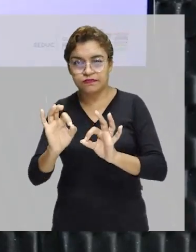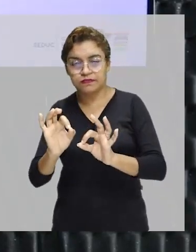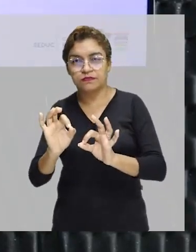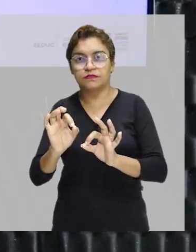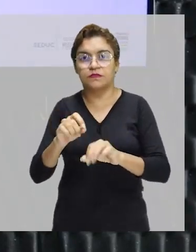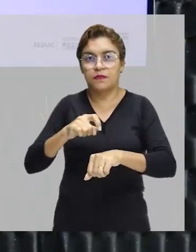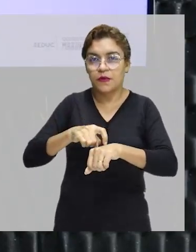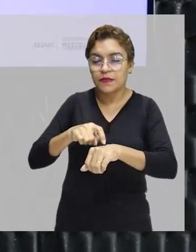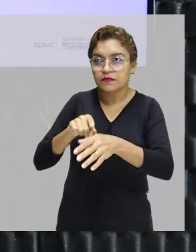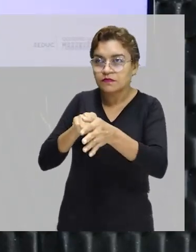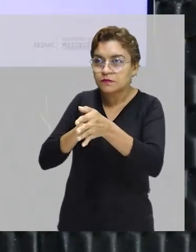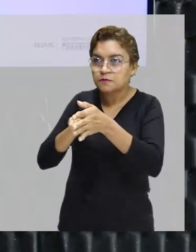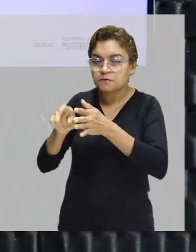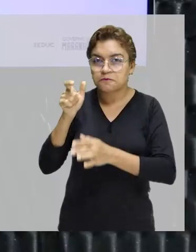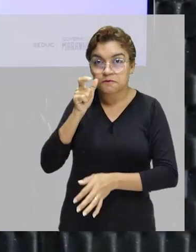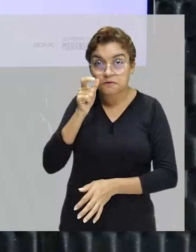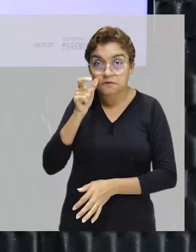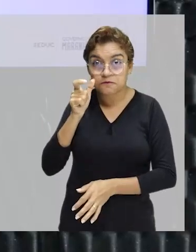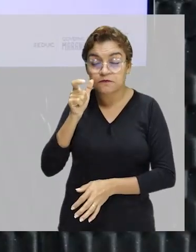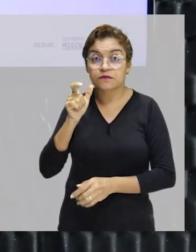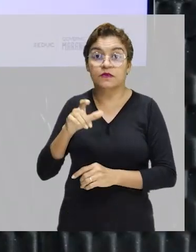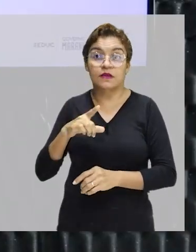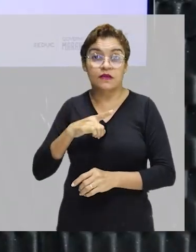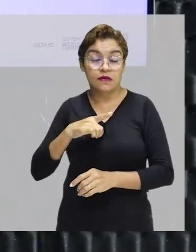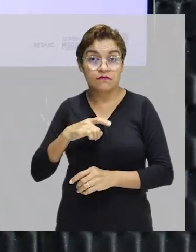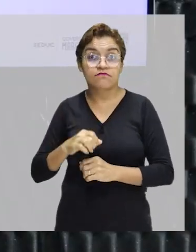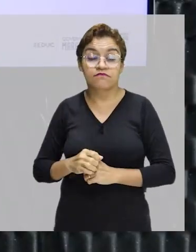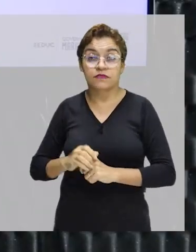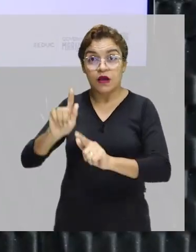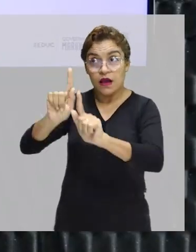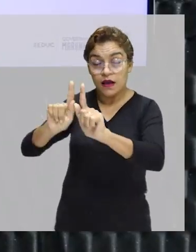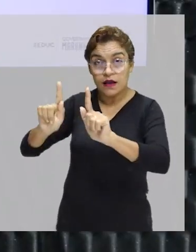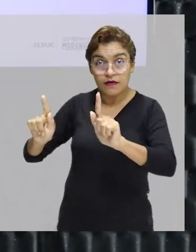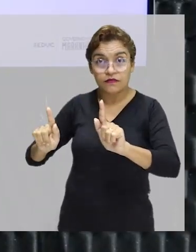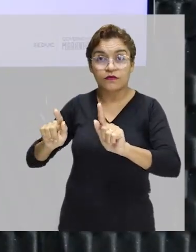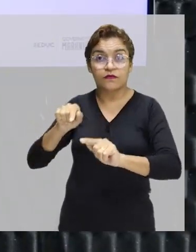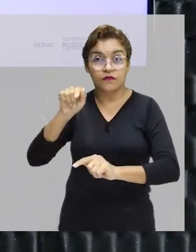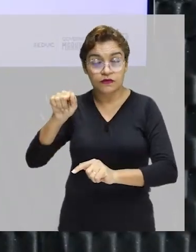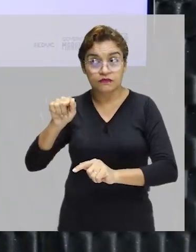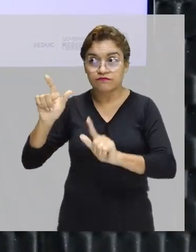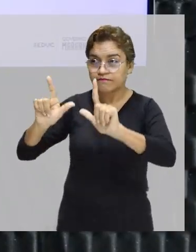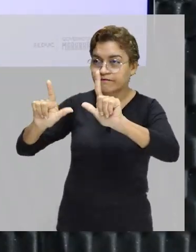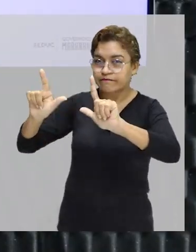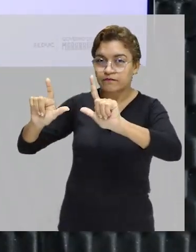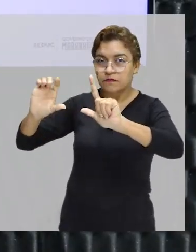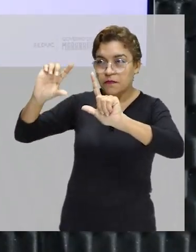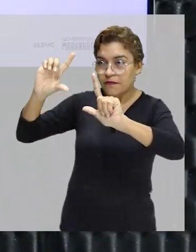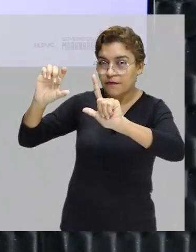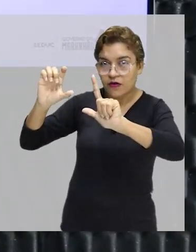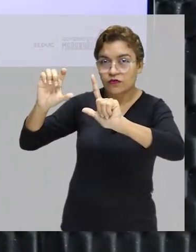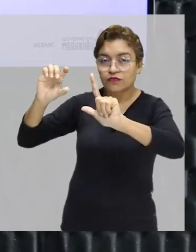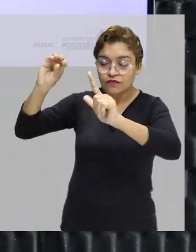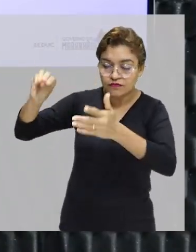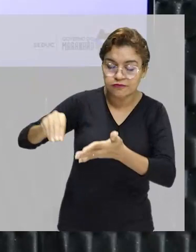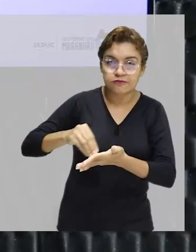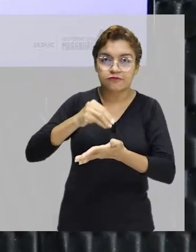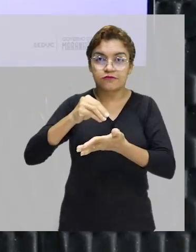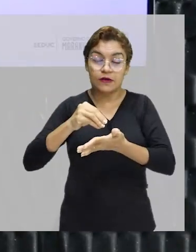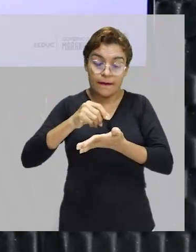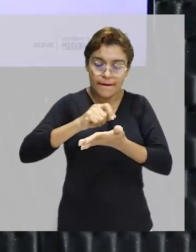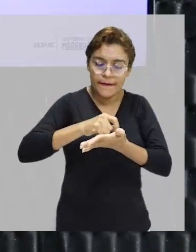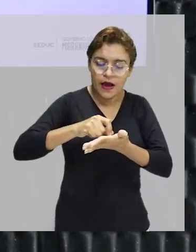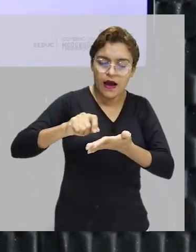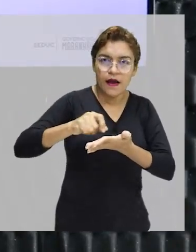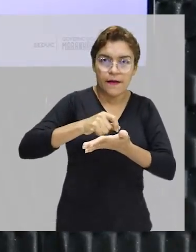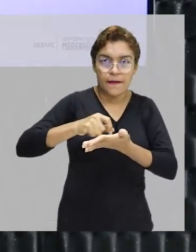questão, tabela, gráfico, aquele conceito, né, chamou sua atenção, você achou interessante, importante, você pode printar a